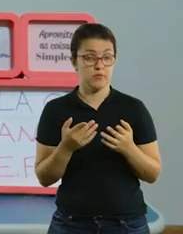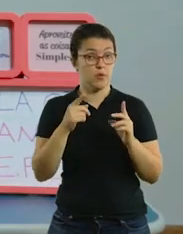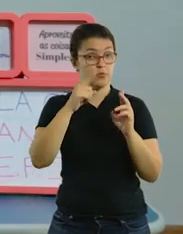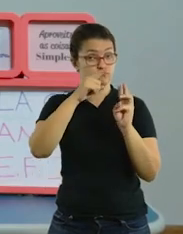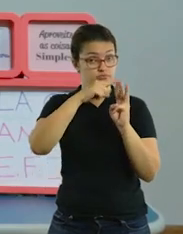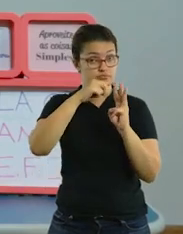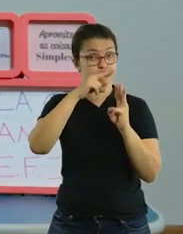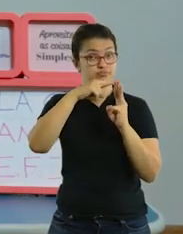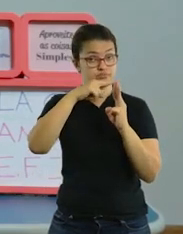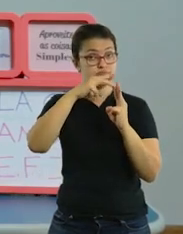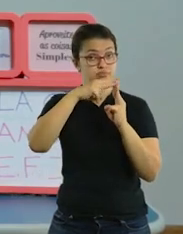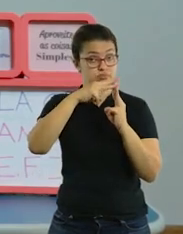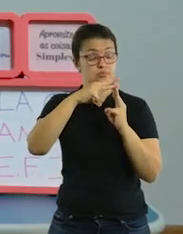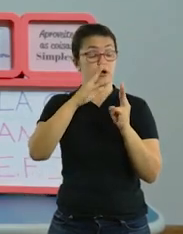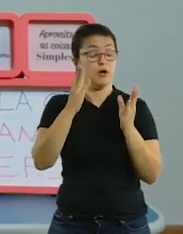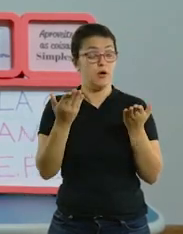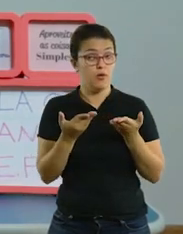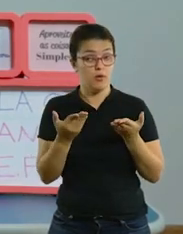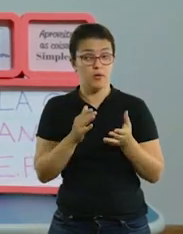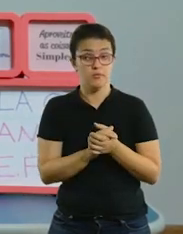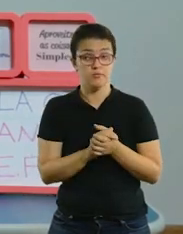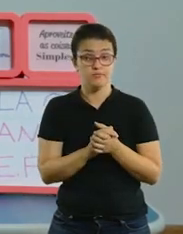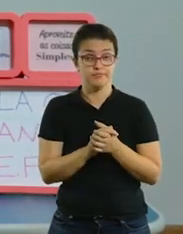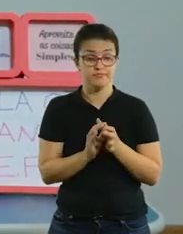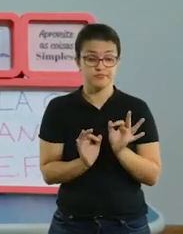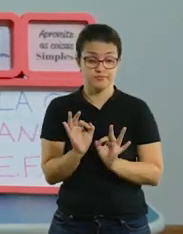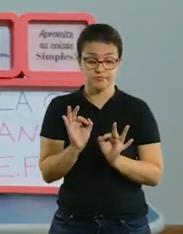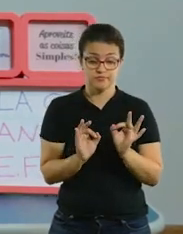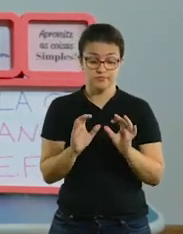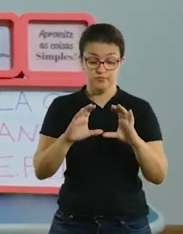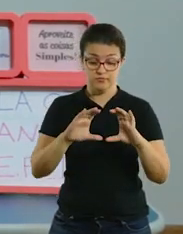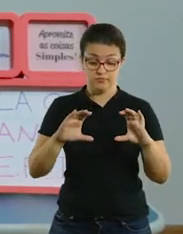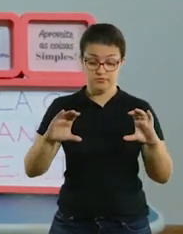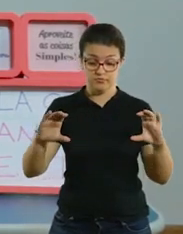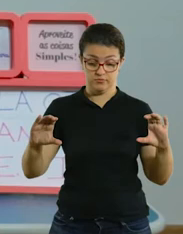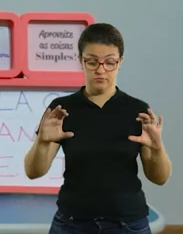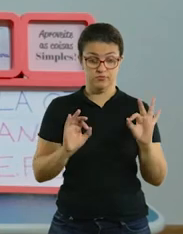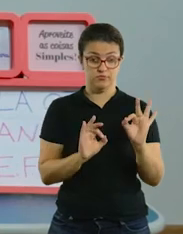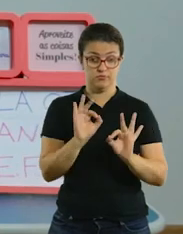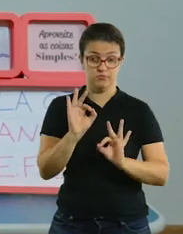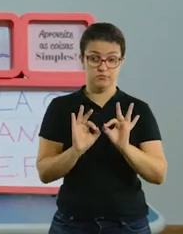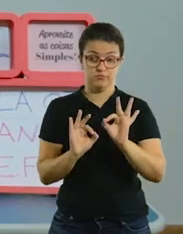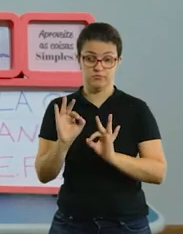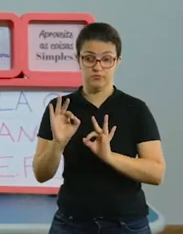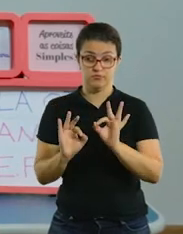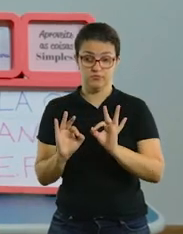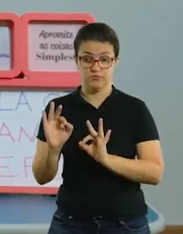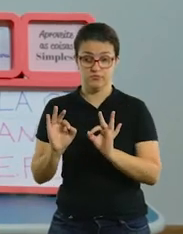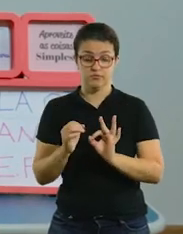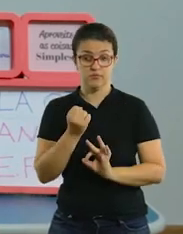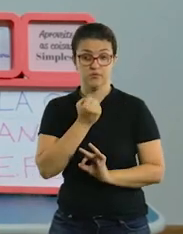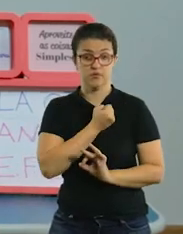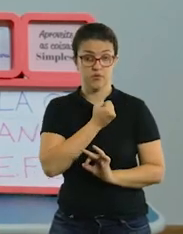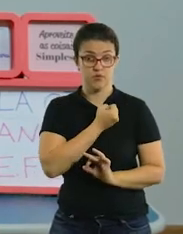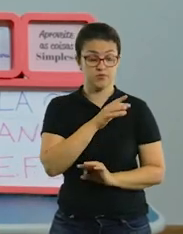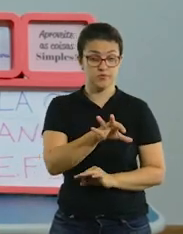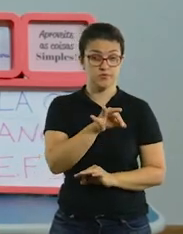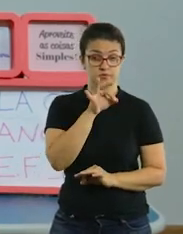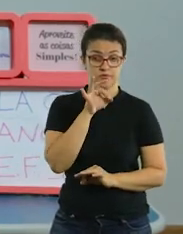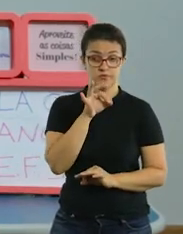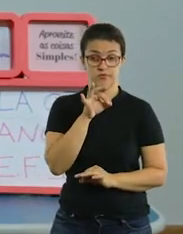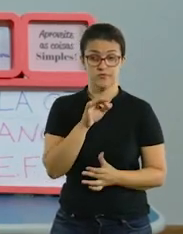Agora, para fazer o tabuleiro do jogo, eu dividi exatamente no mesmo tamanho. Então, entre os